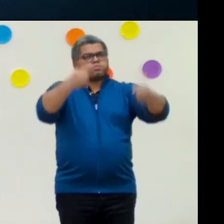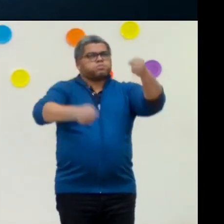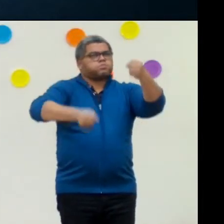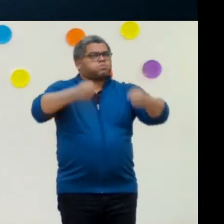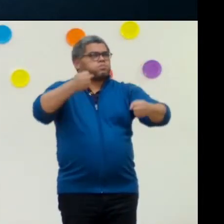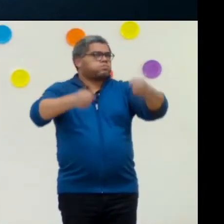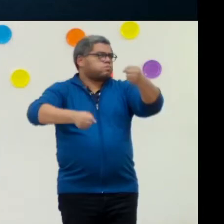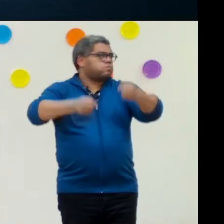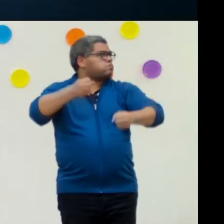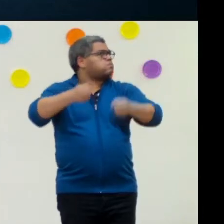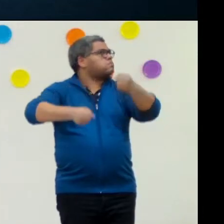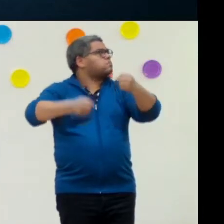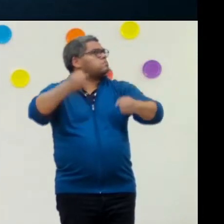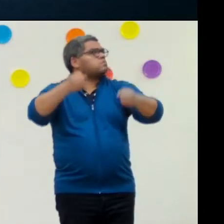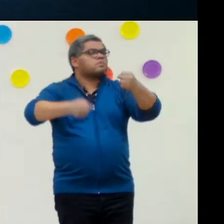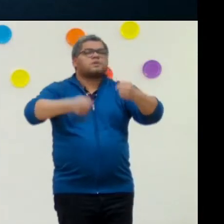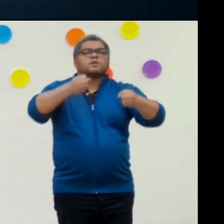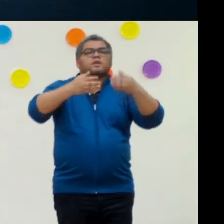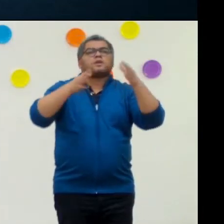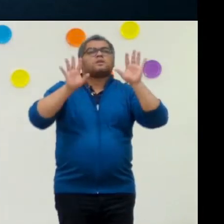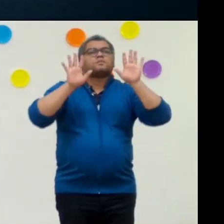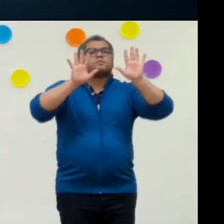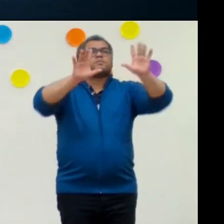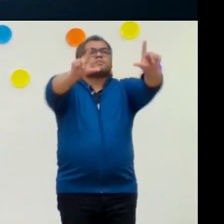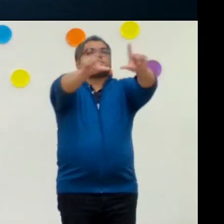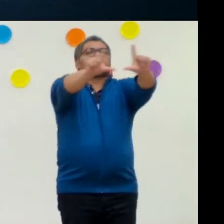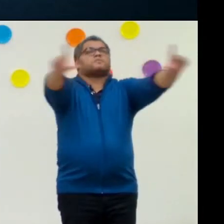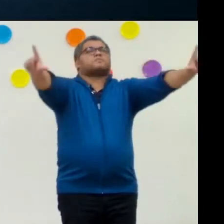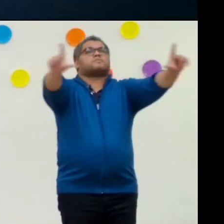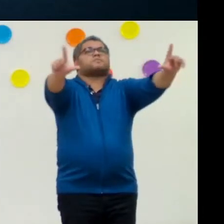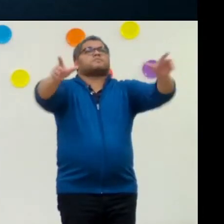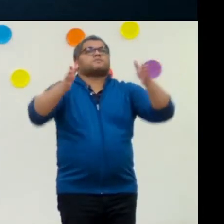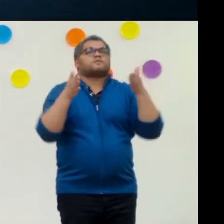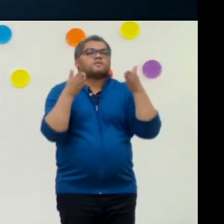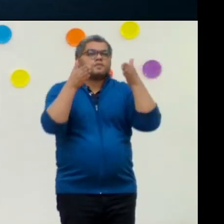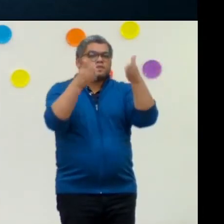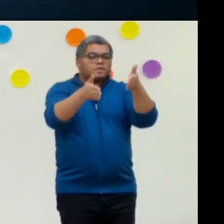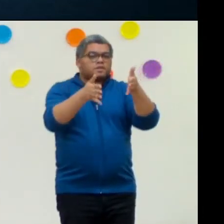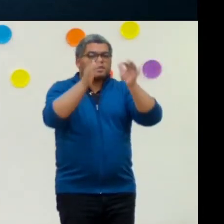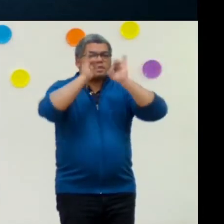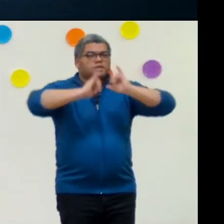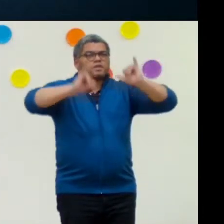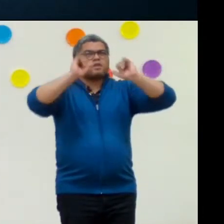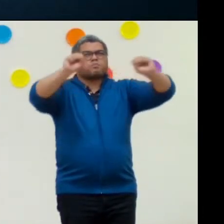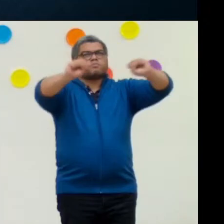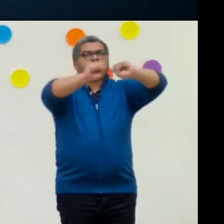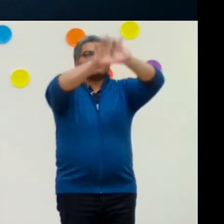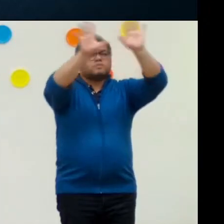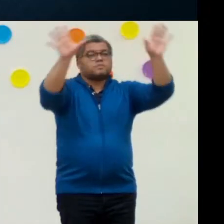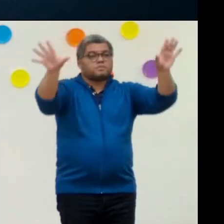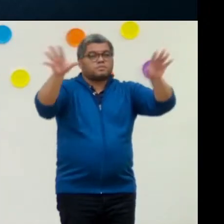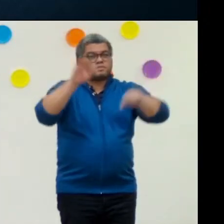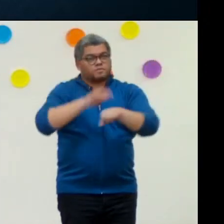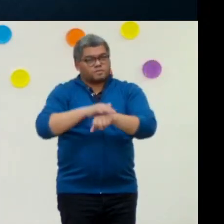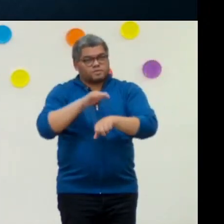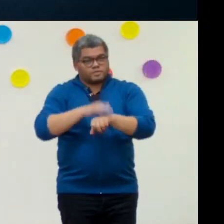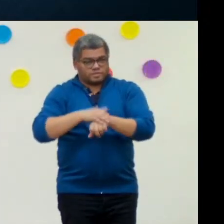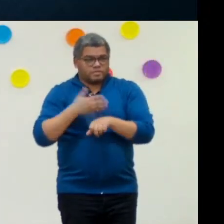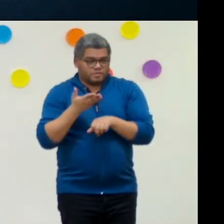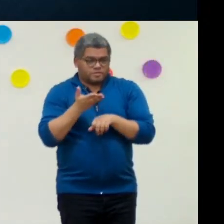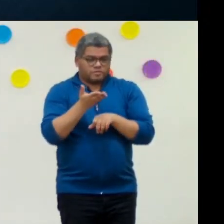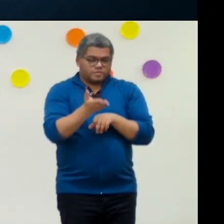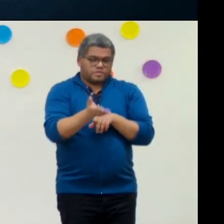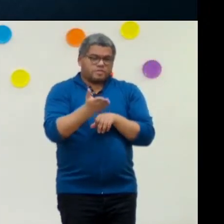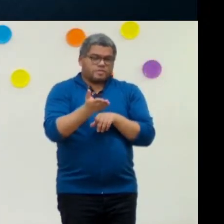olhando se você está na sua frente. A publicidade está escancarada para levar você a